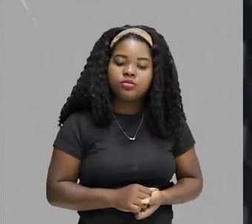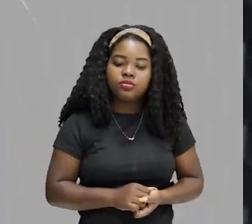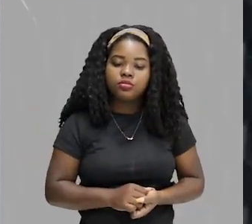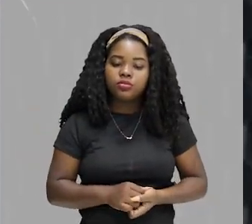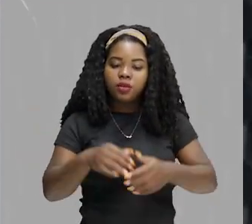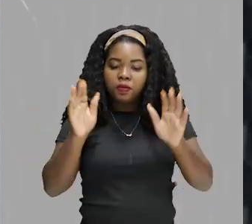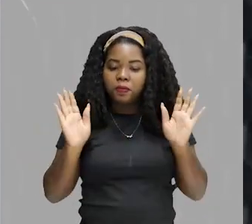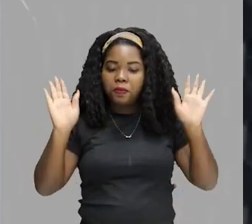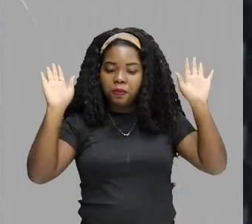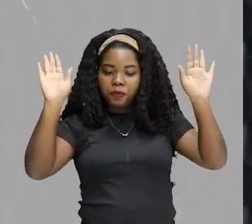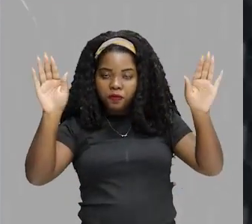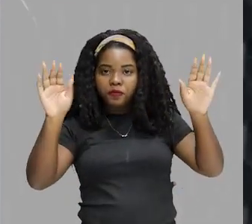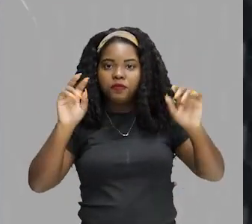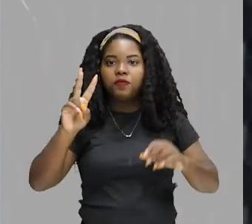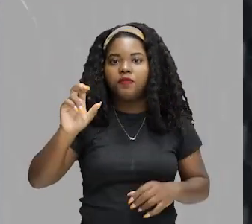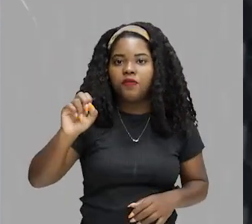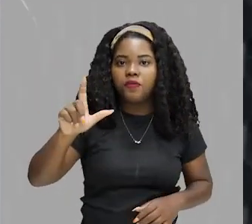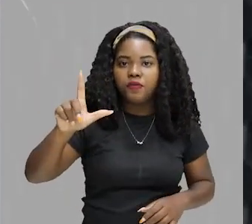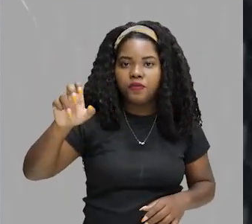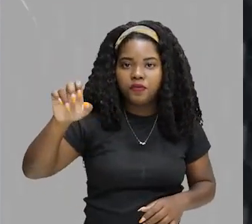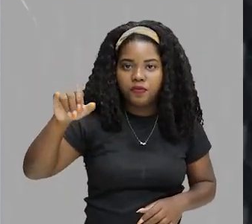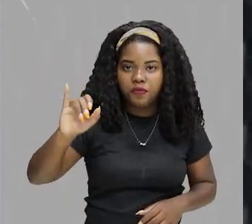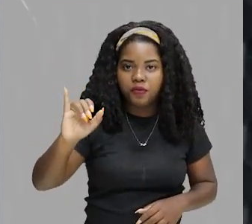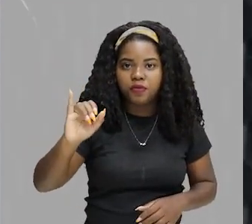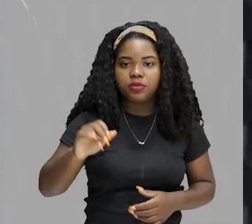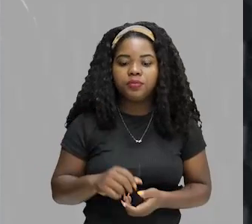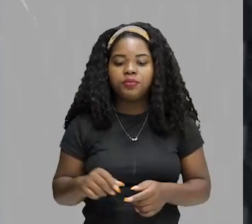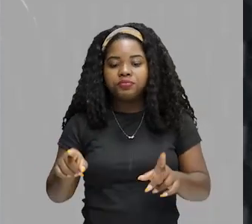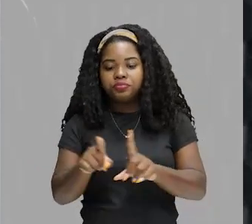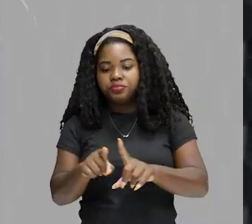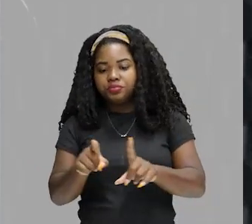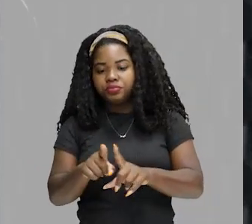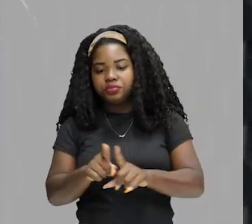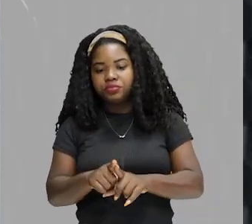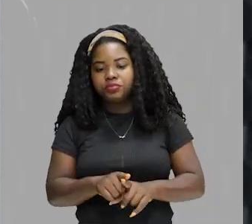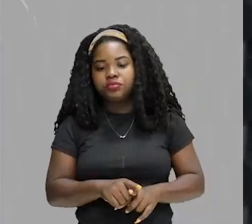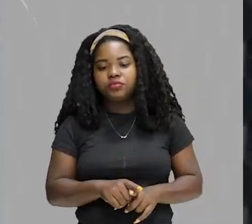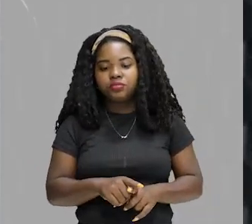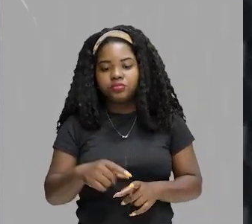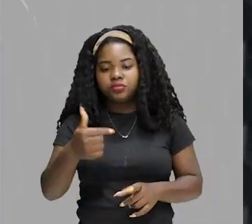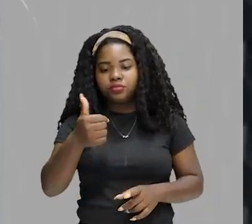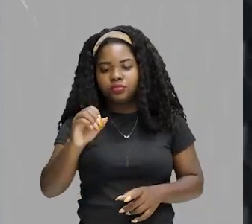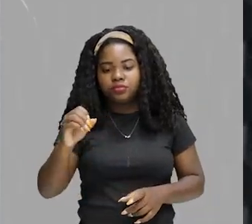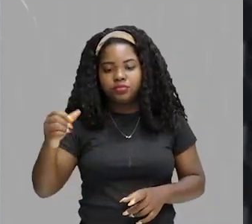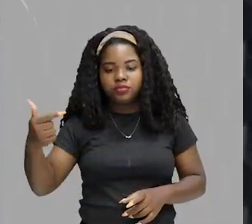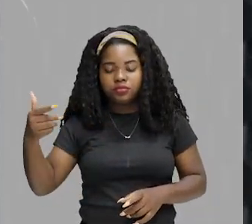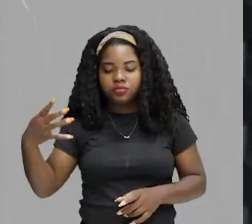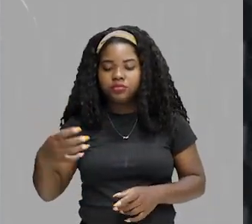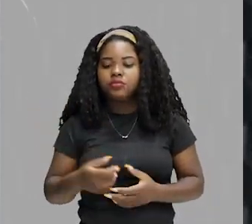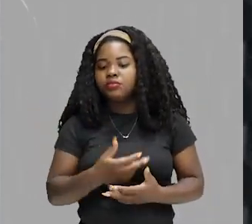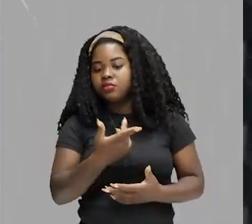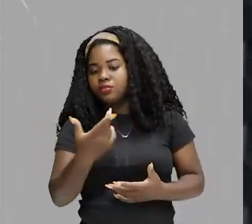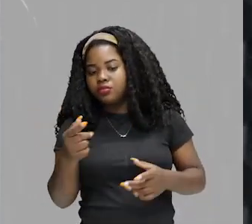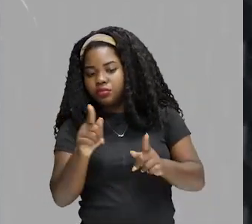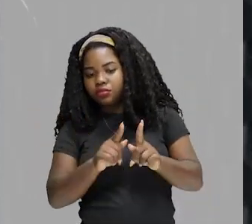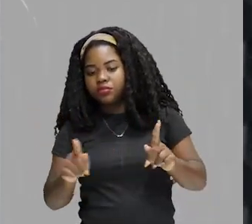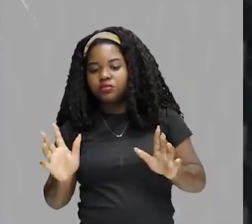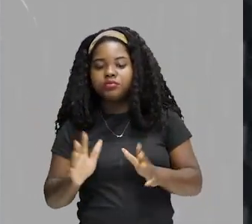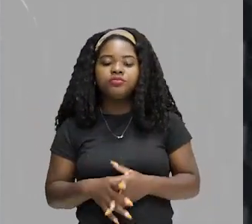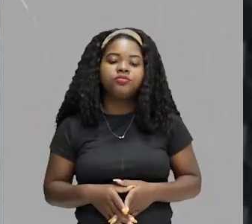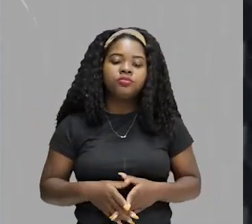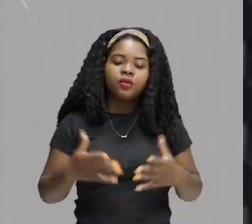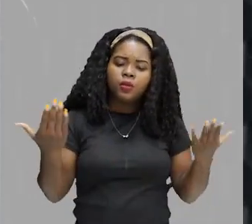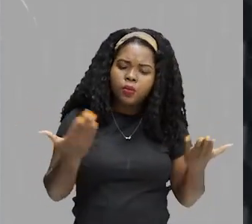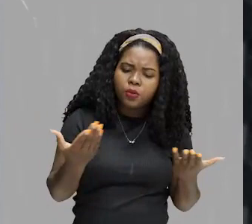Professor, e hoje? O que está acontecendo hoje? Como é que está? O basquetebol ele sofreu toda uma reformulação aí em relação à